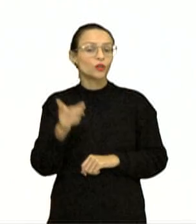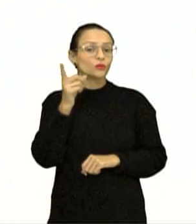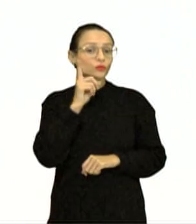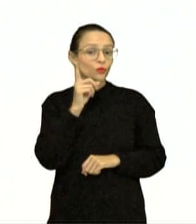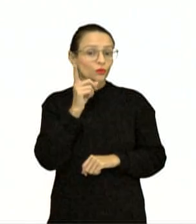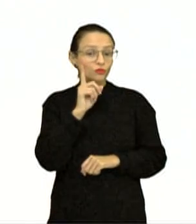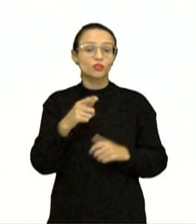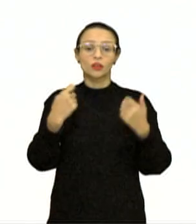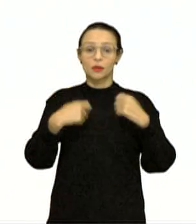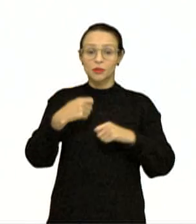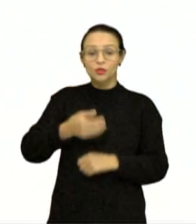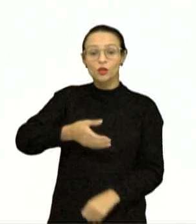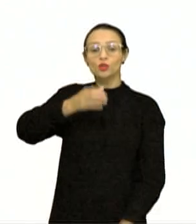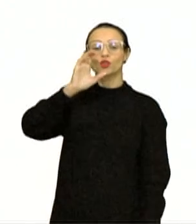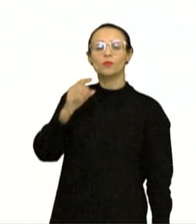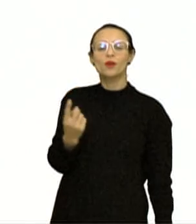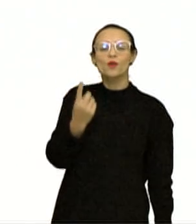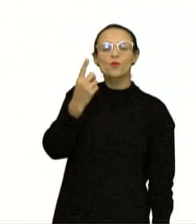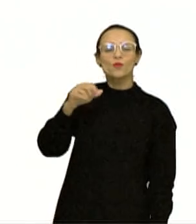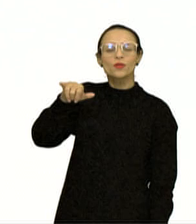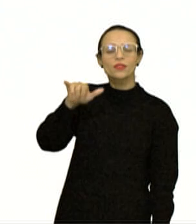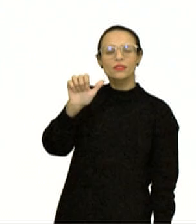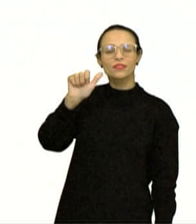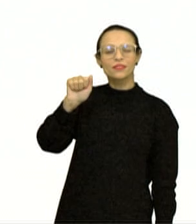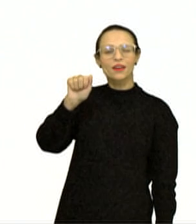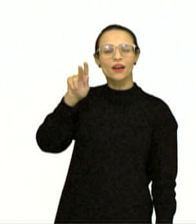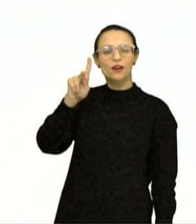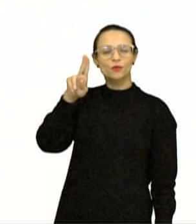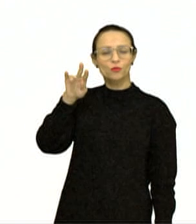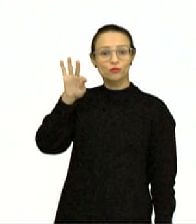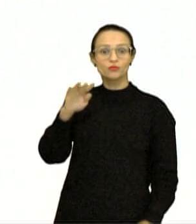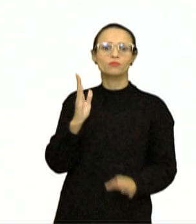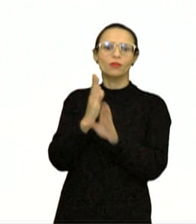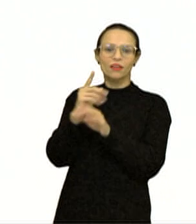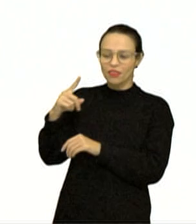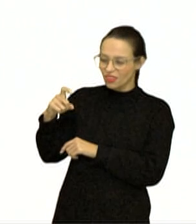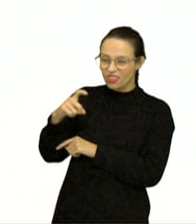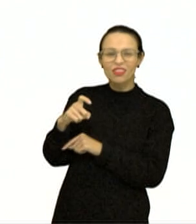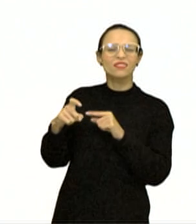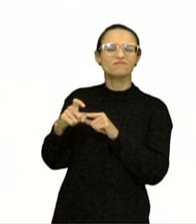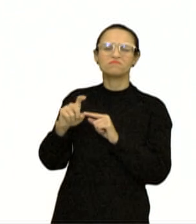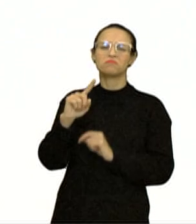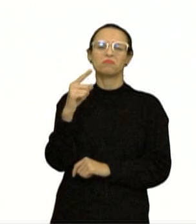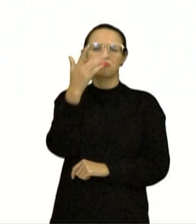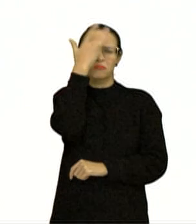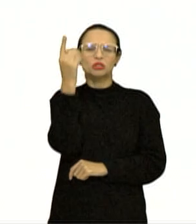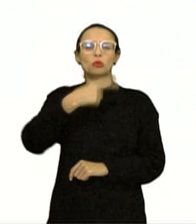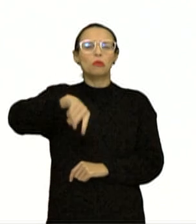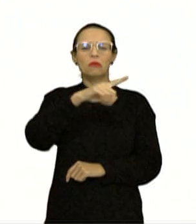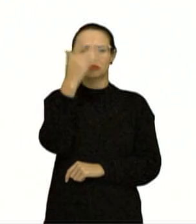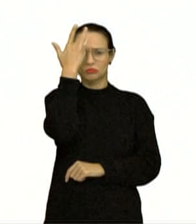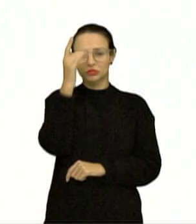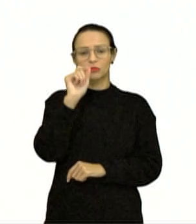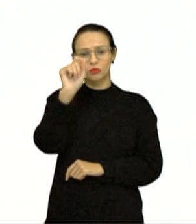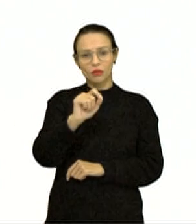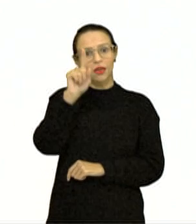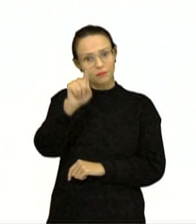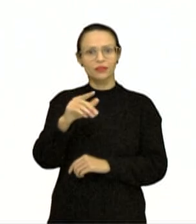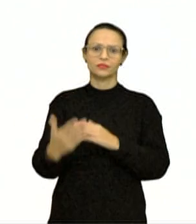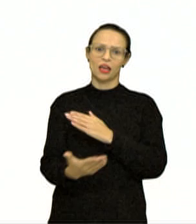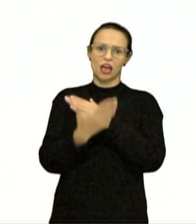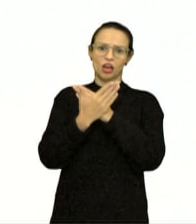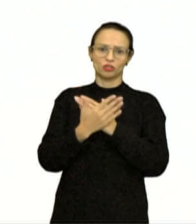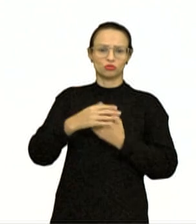deve-se tomar um Yakult pelos lactobacilos, que ninguém sabe bem o que é, mas que aos bilhões ajudam a